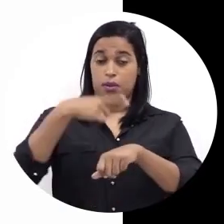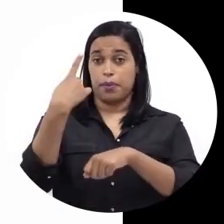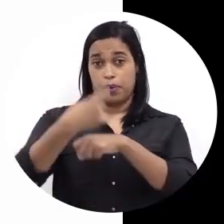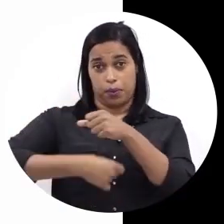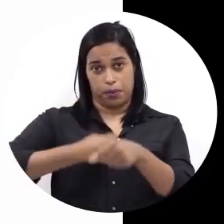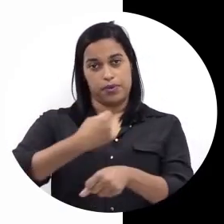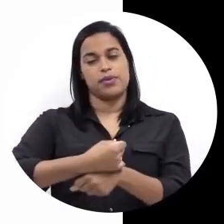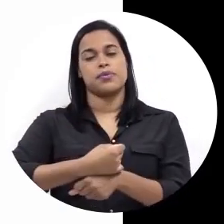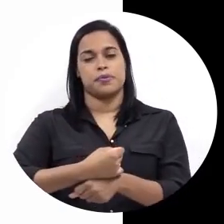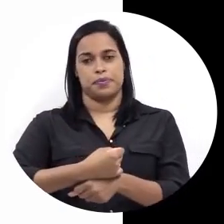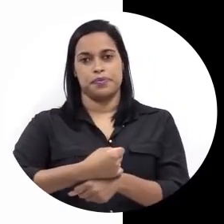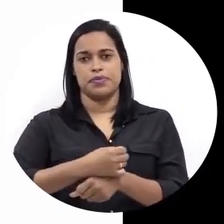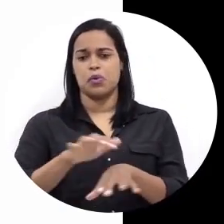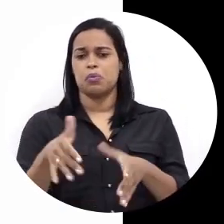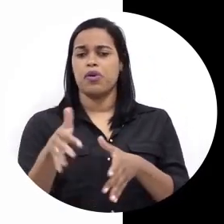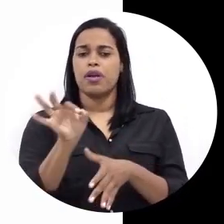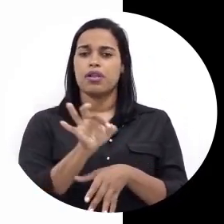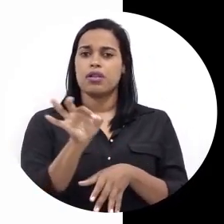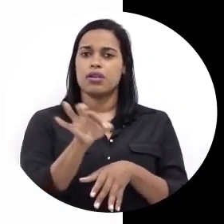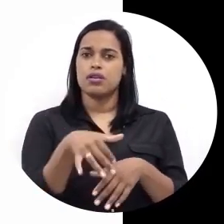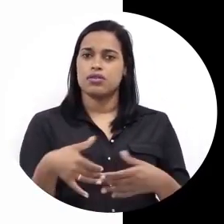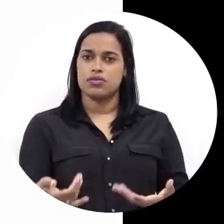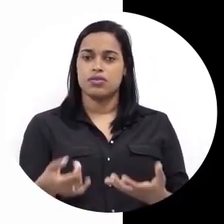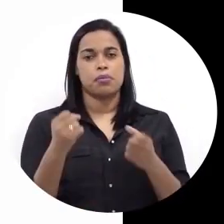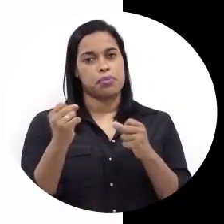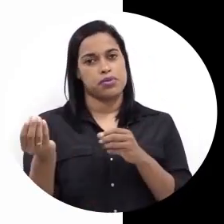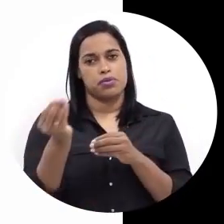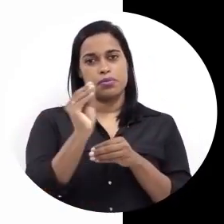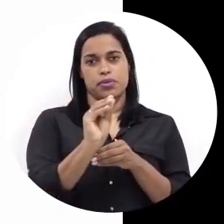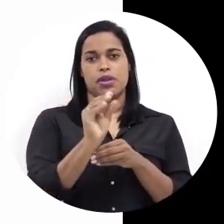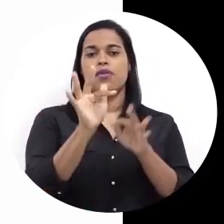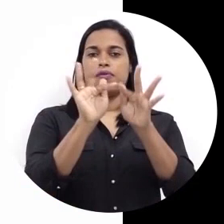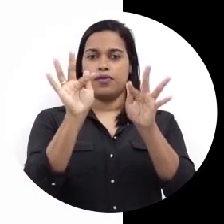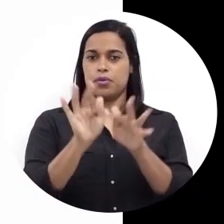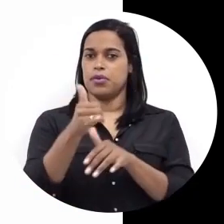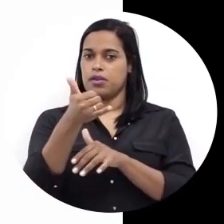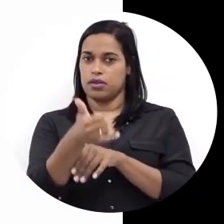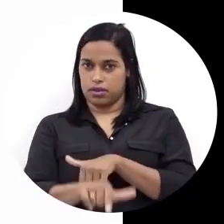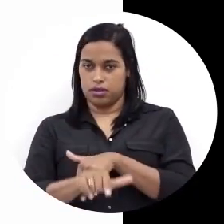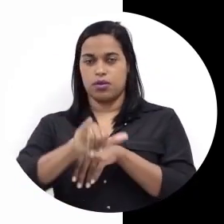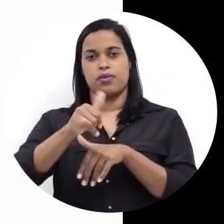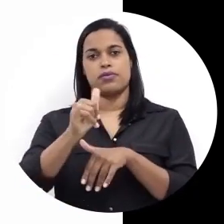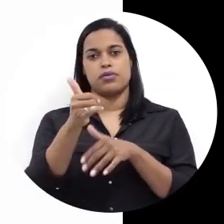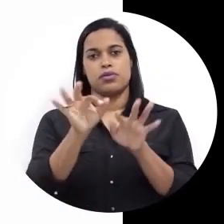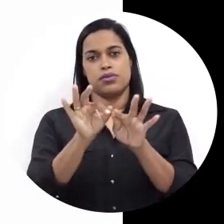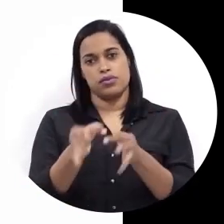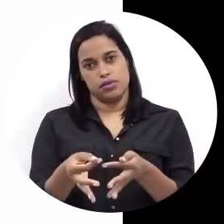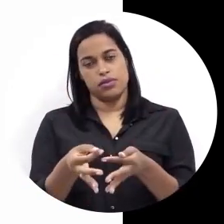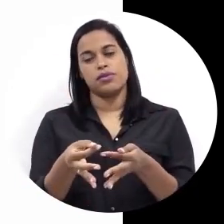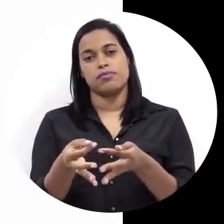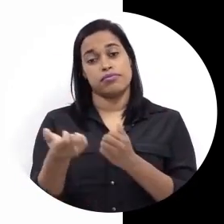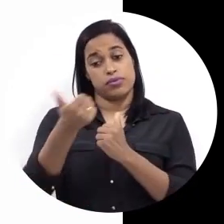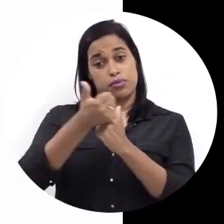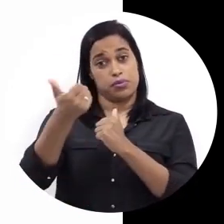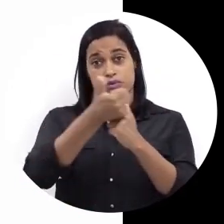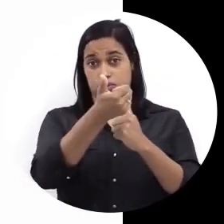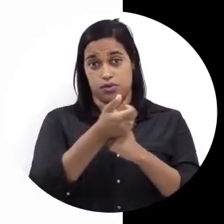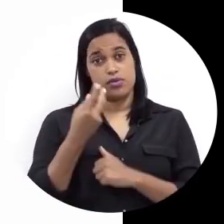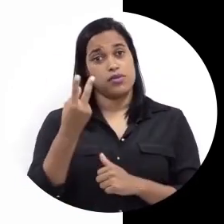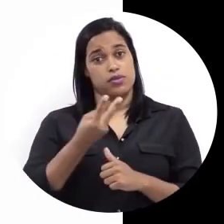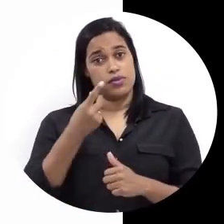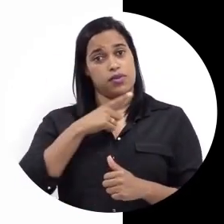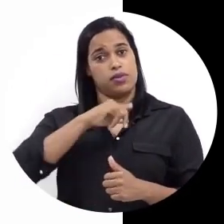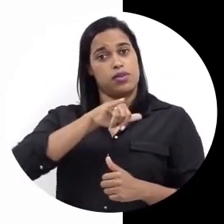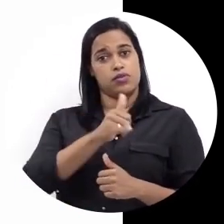ano. Quem será a taxa? Podemos aplicar novamente a fórmula de juros simples. Fazendo a substituição dos valores, onde